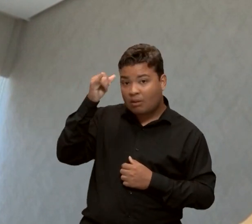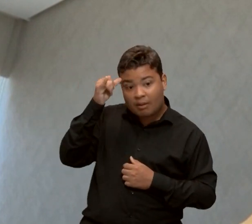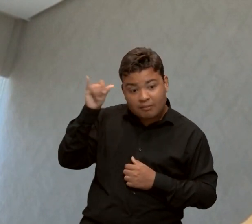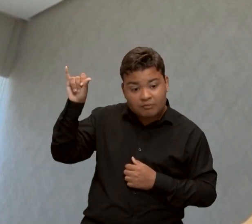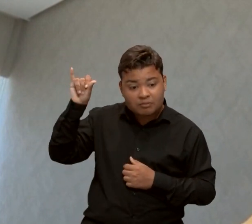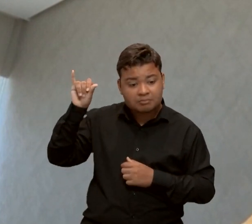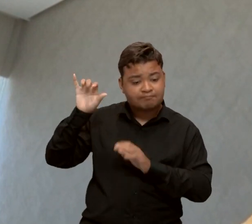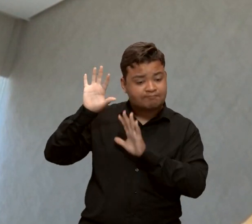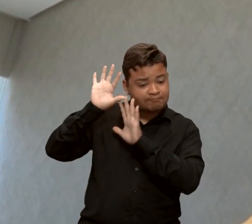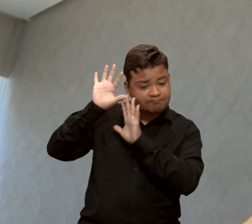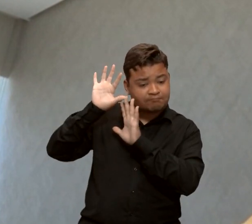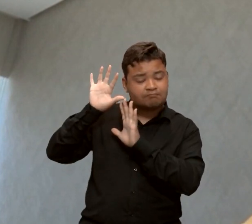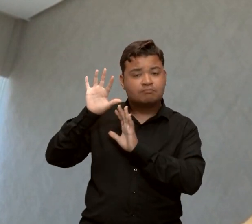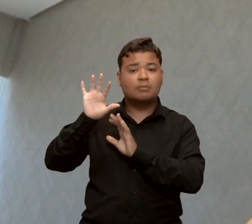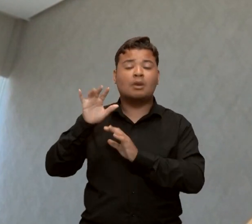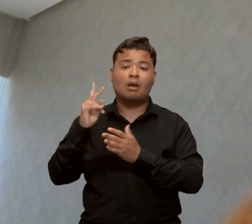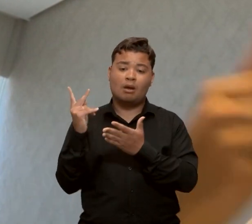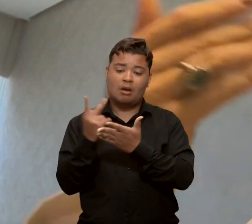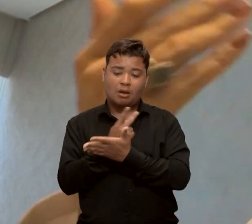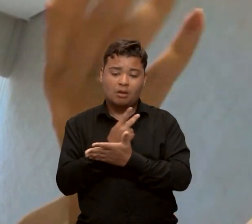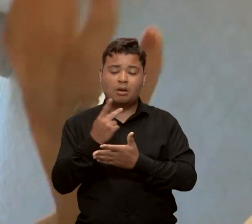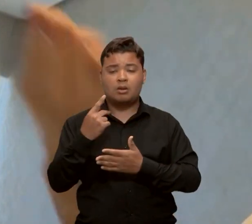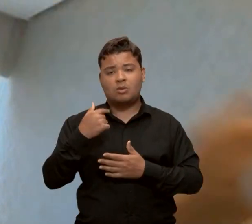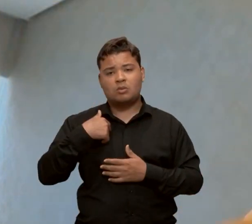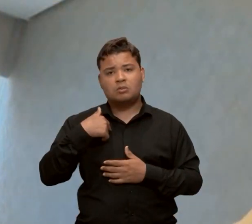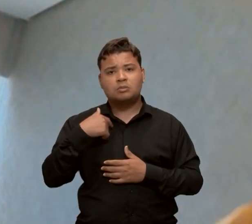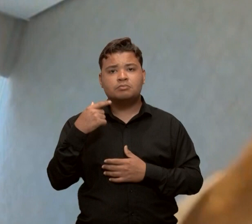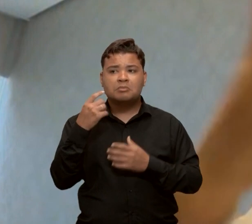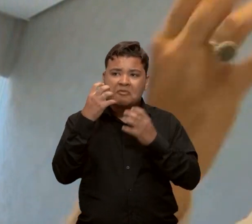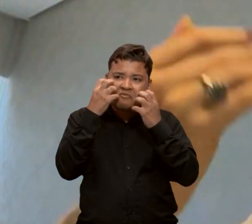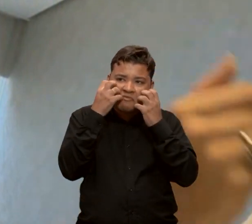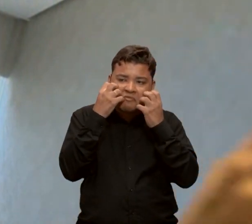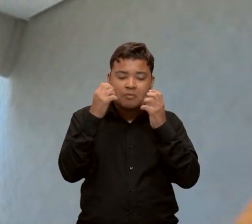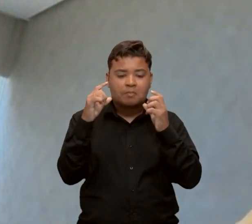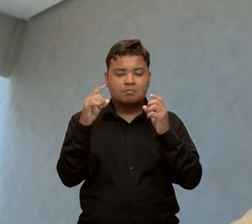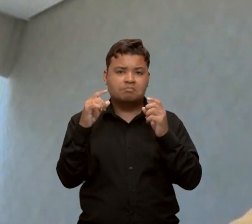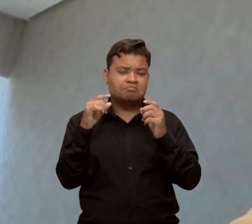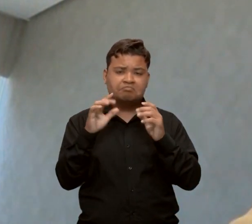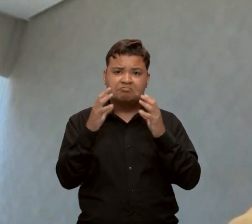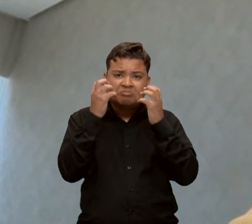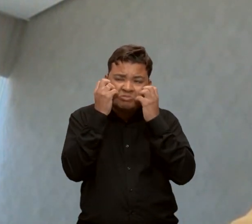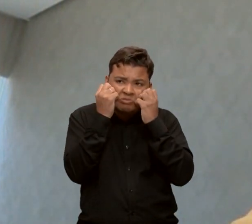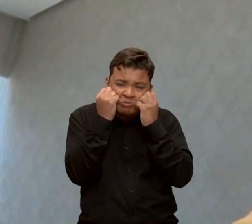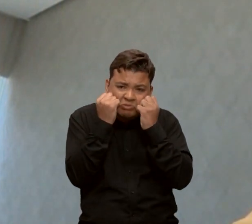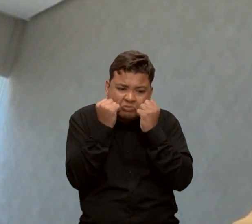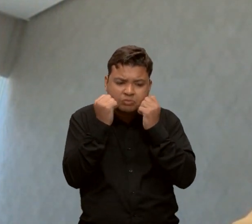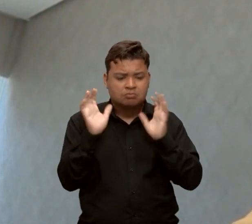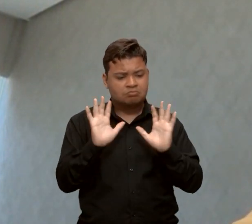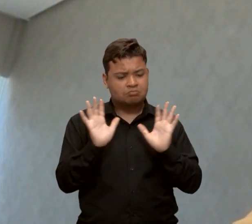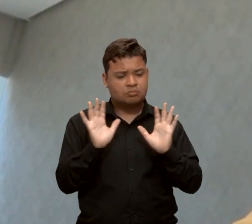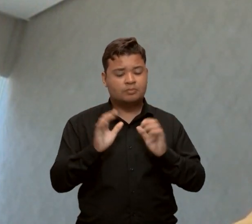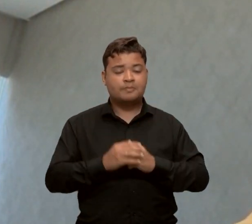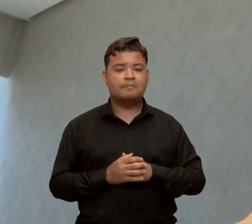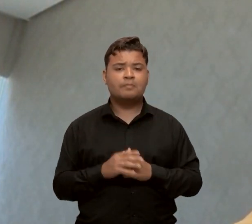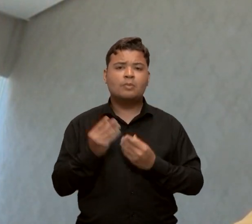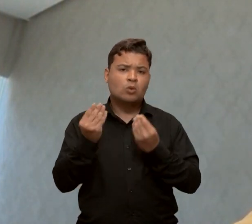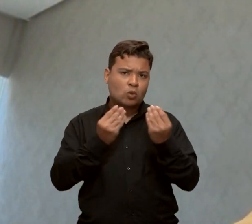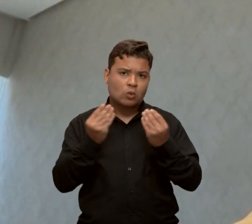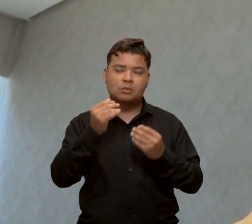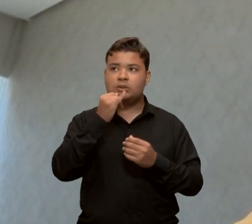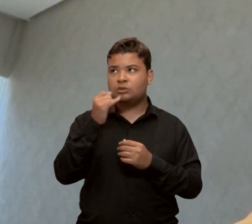Então, não se expor ao sol significa não se expor ao sol ativamente, mas também utilizar filtros